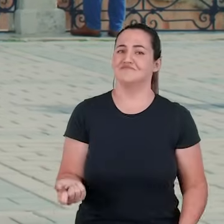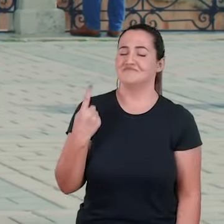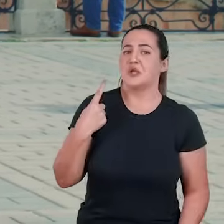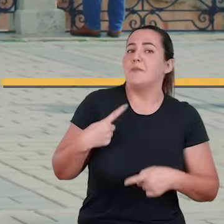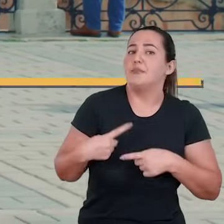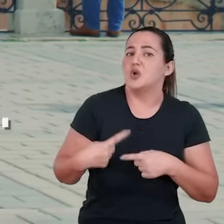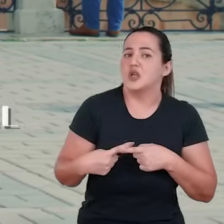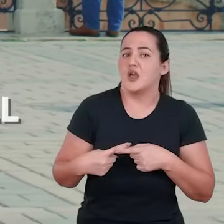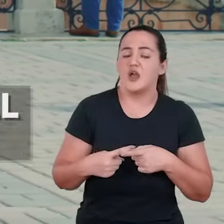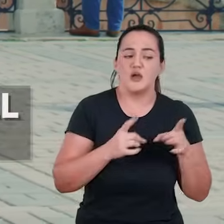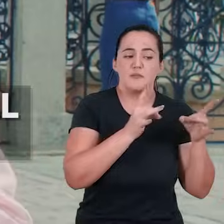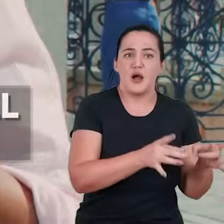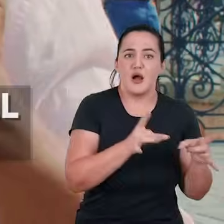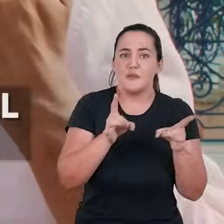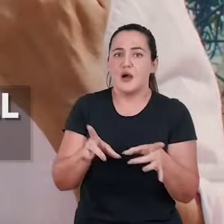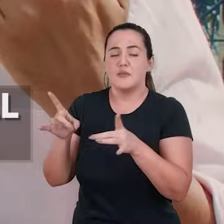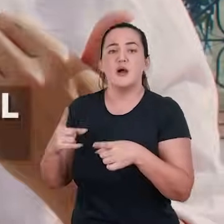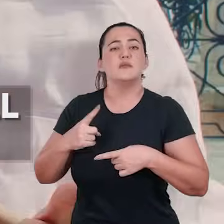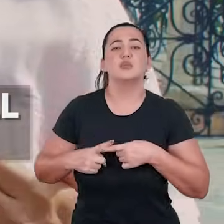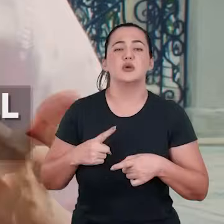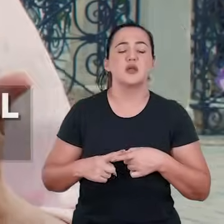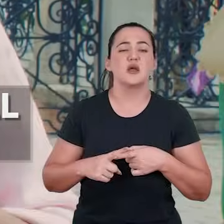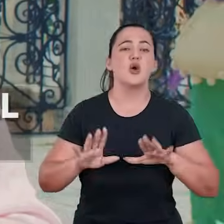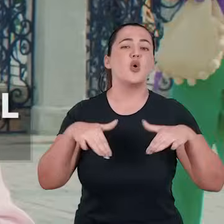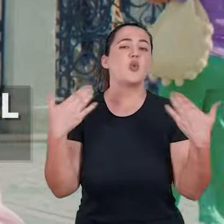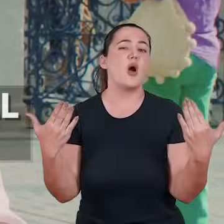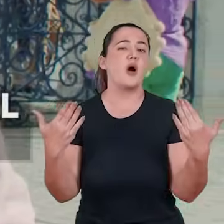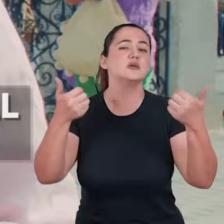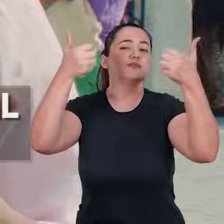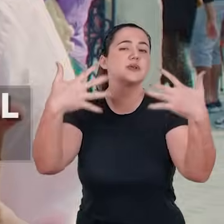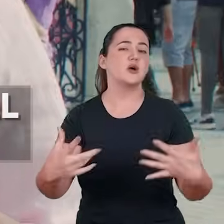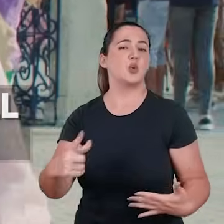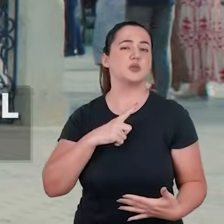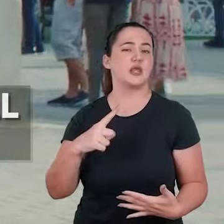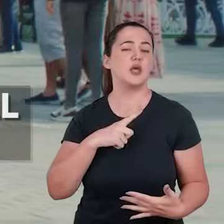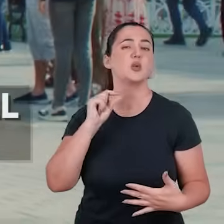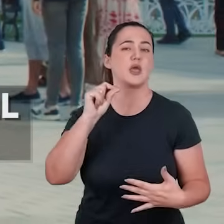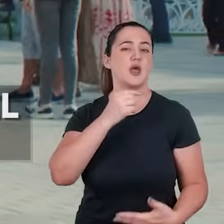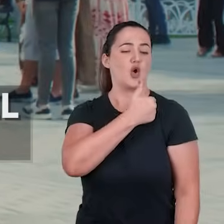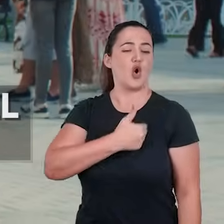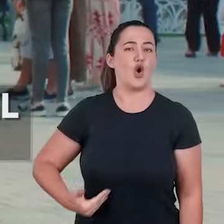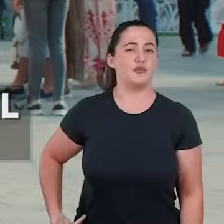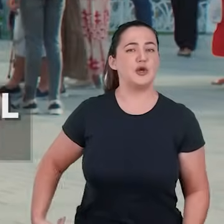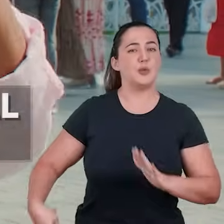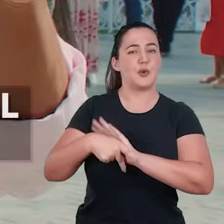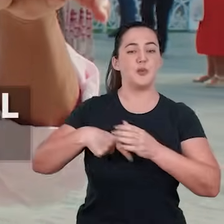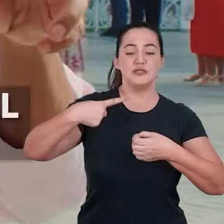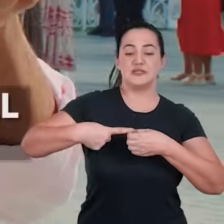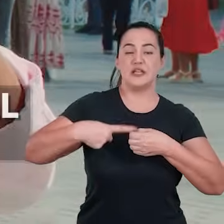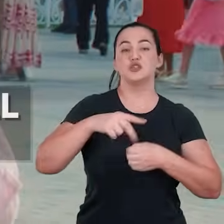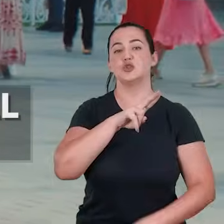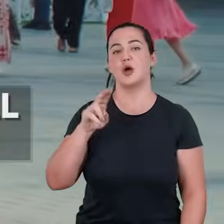esses símbolos foram colocados aqui? Que mensagem os governantes de Constantinopla queriam passar para as pessoas ao colocarem